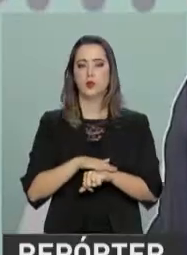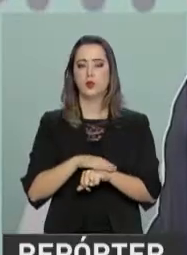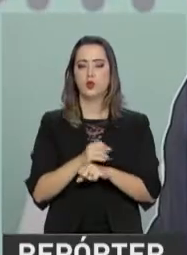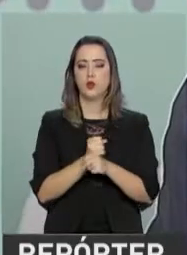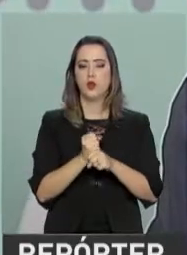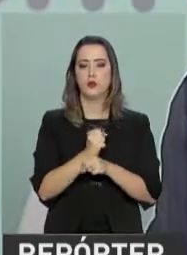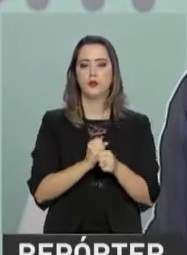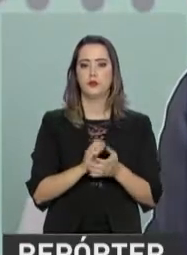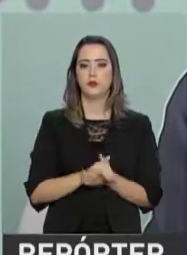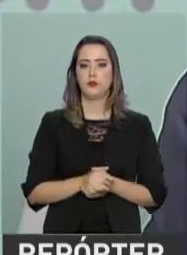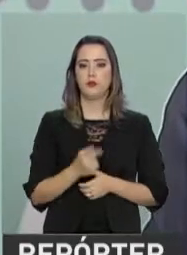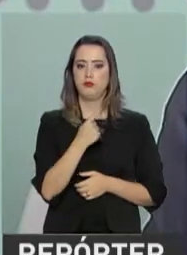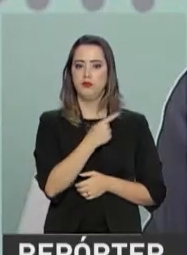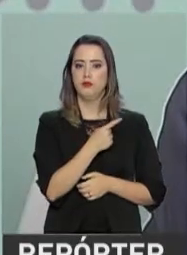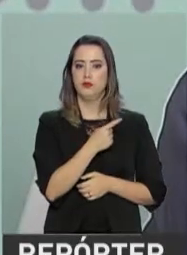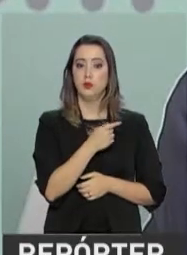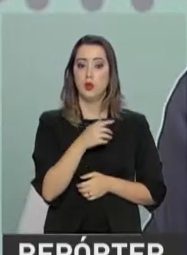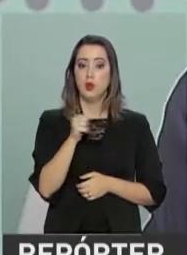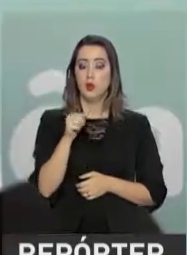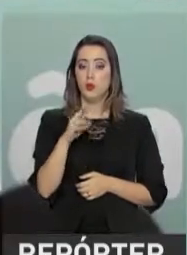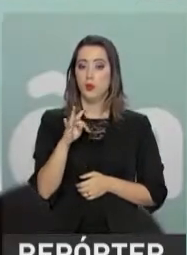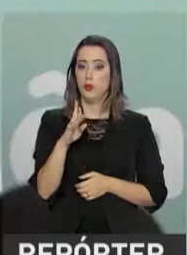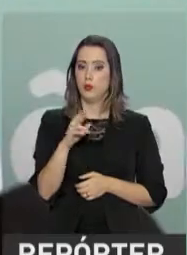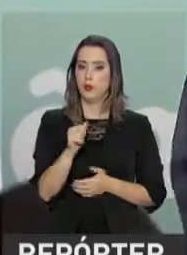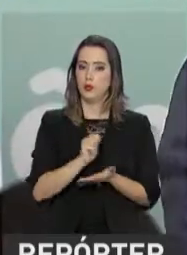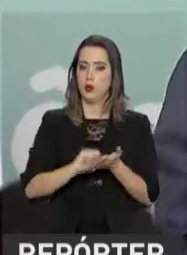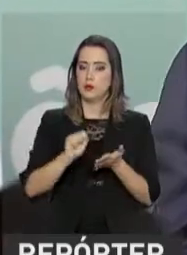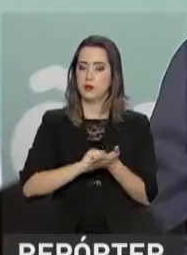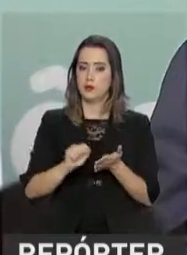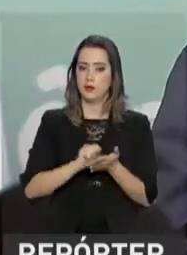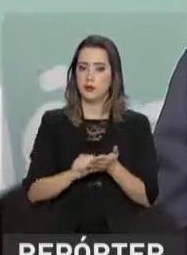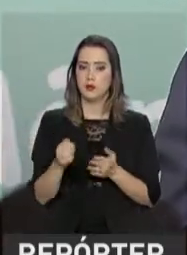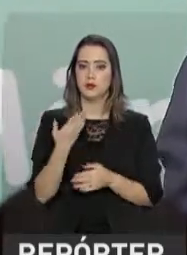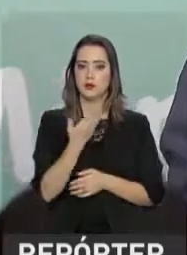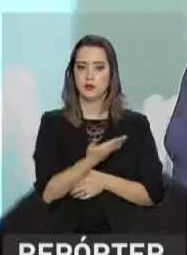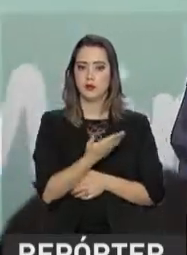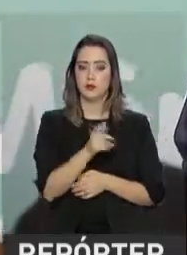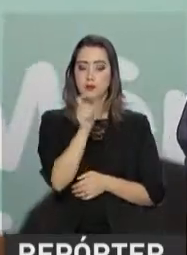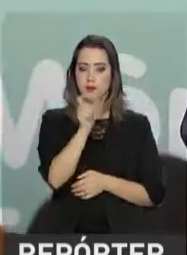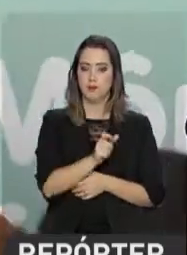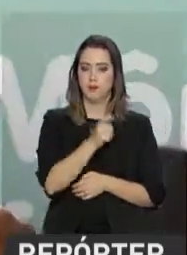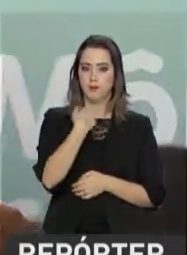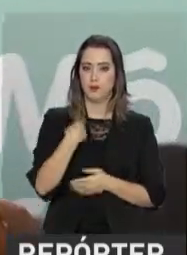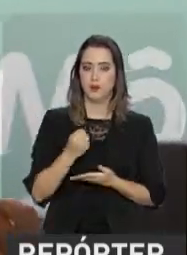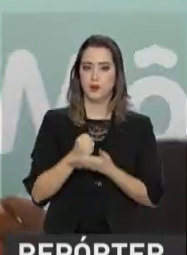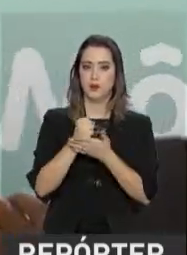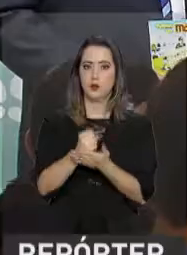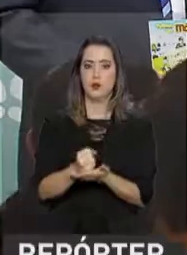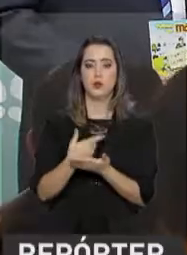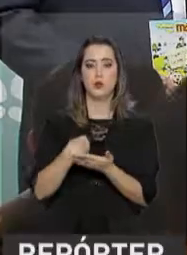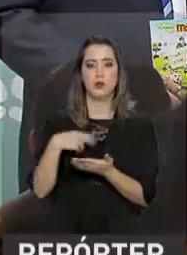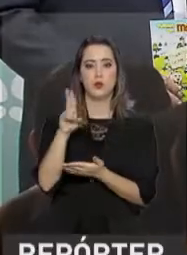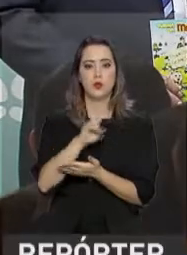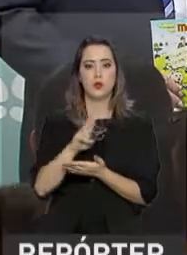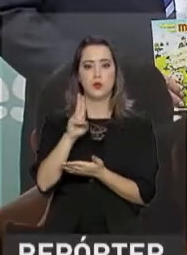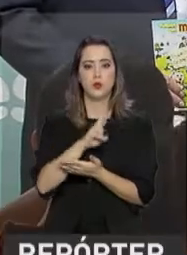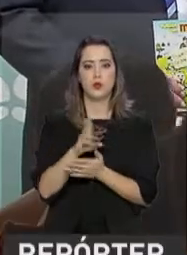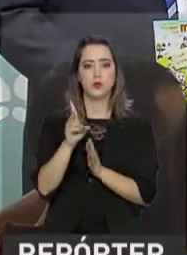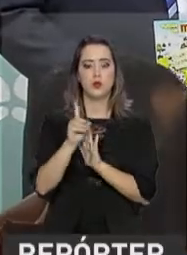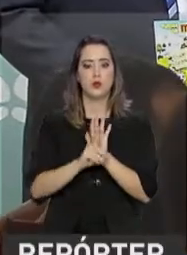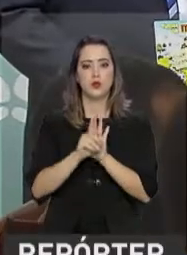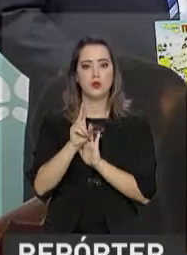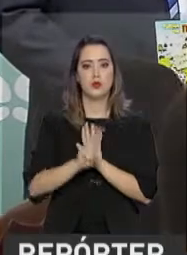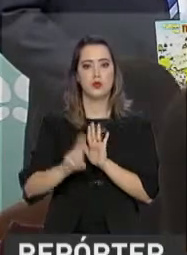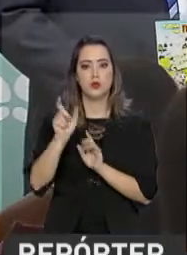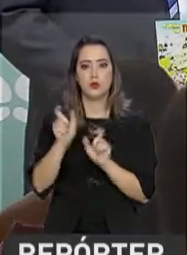de uso dos personagens infantis através de que os quadrinhos que permite uma linguagem simples direta e objetiva e